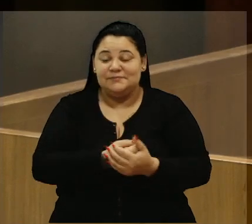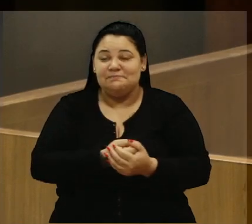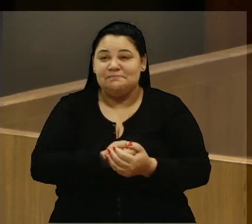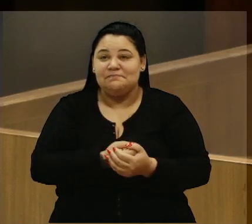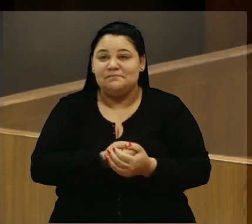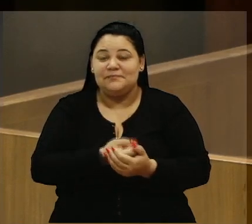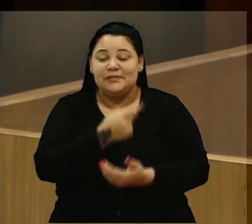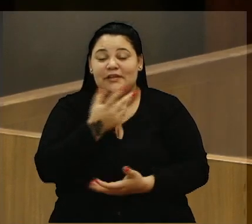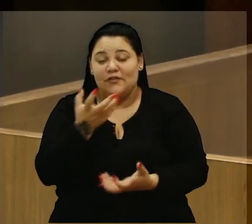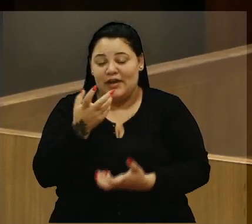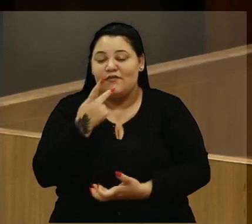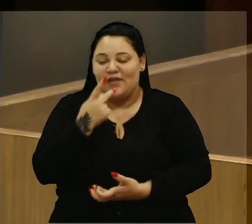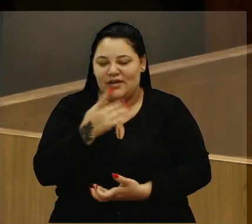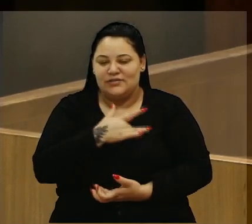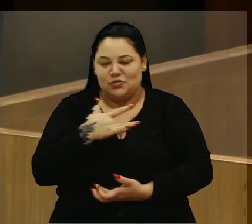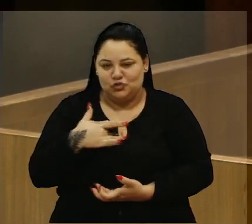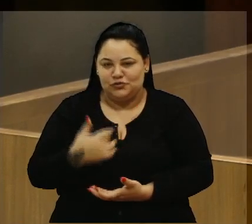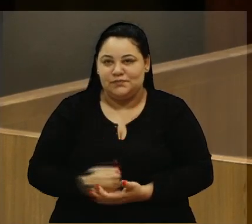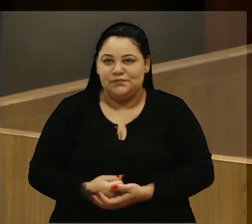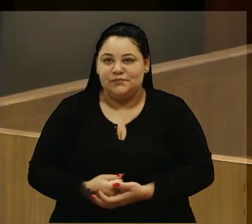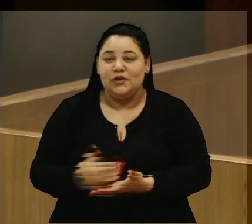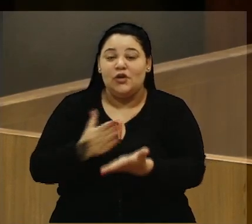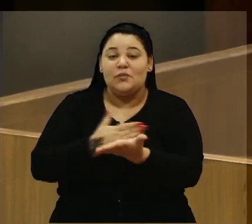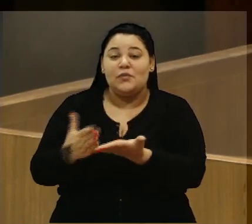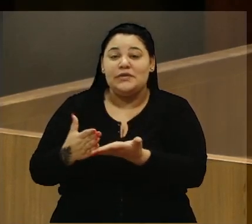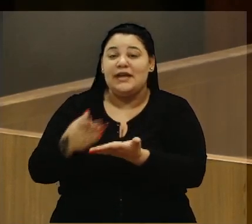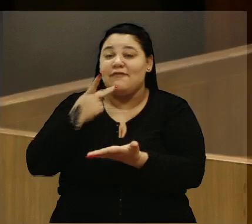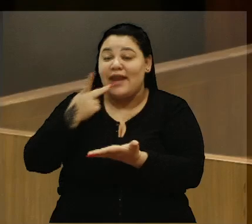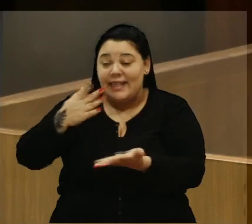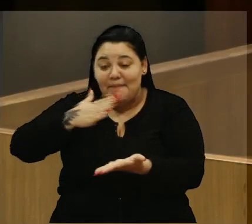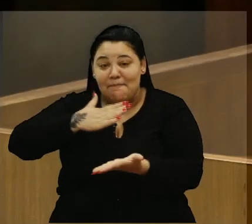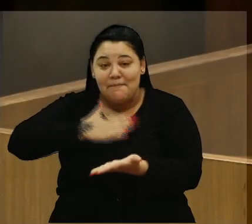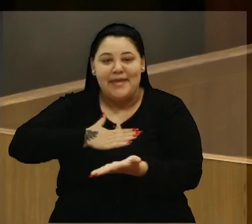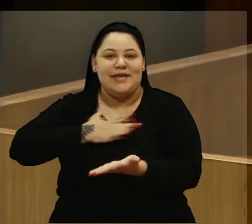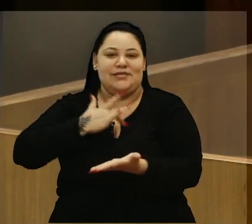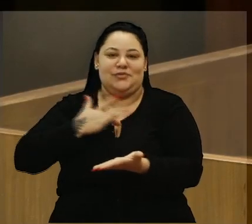falar sobre saúde. Vou começando a falar da minha saúde, né?